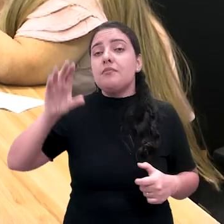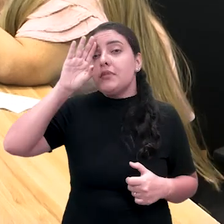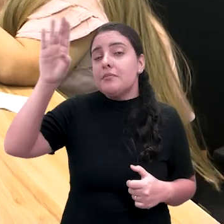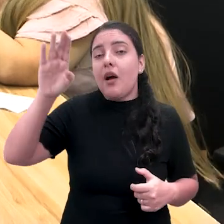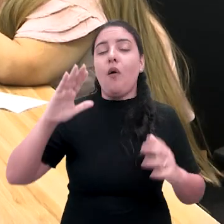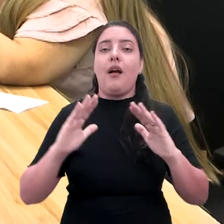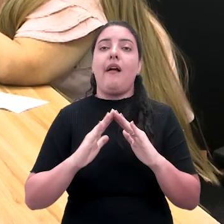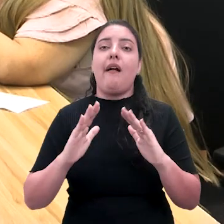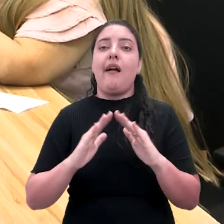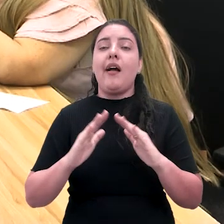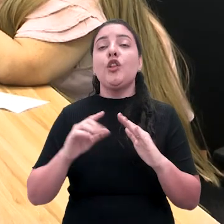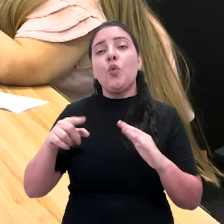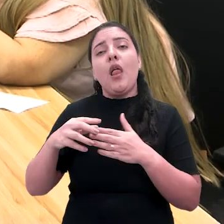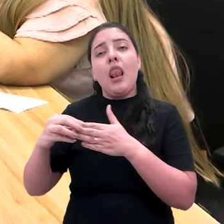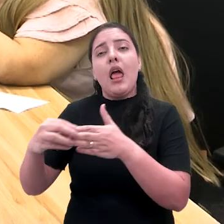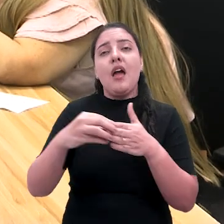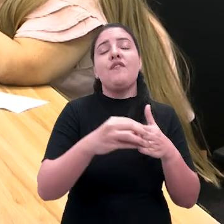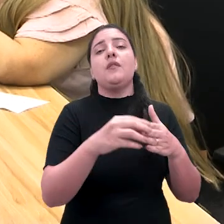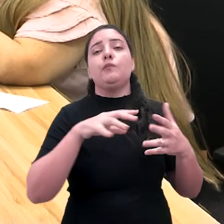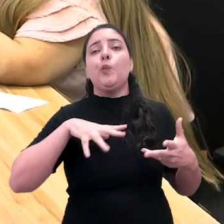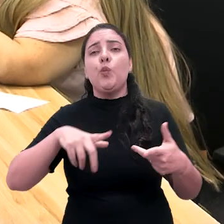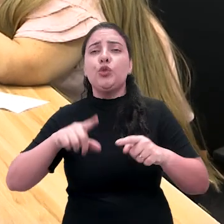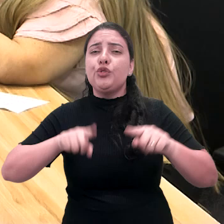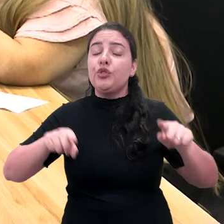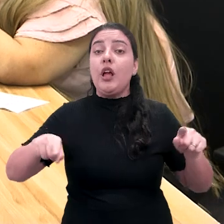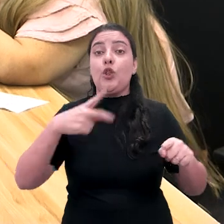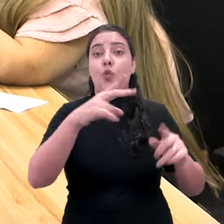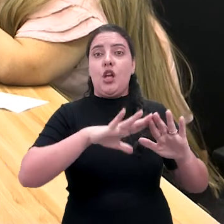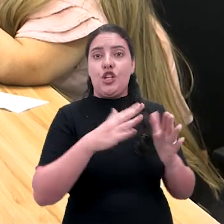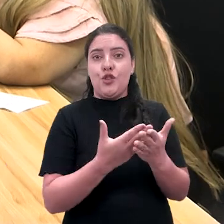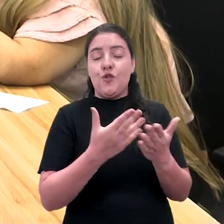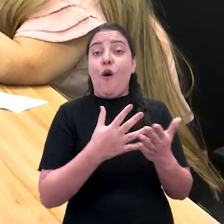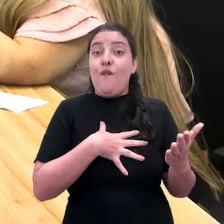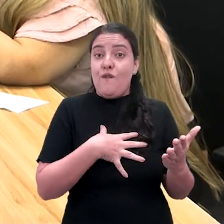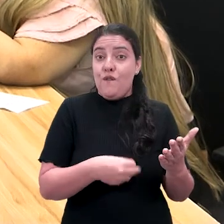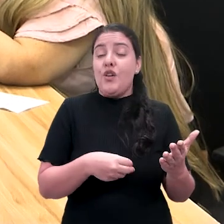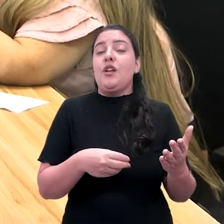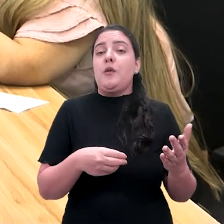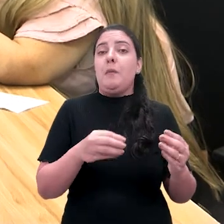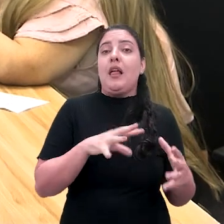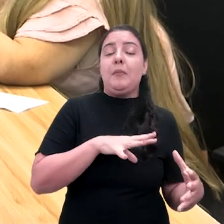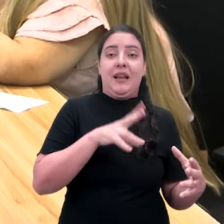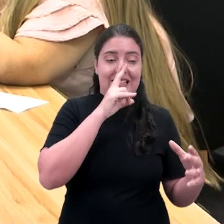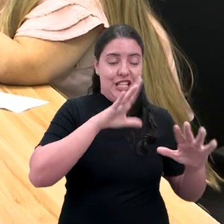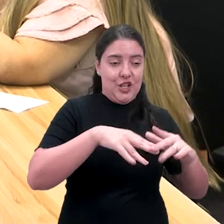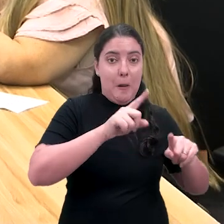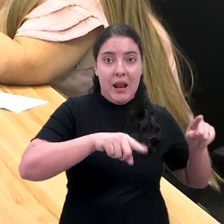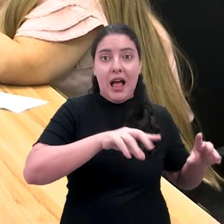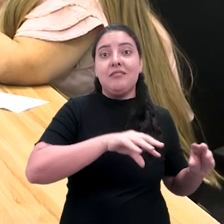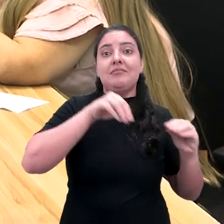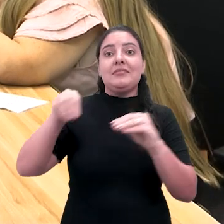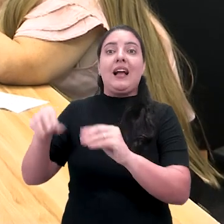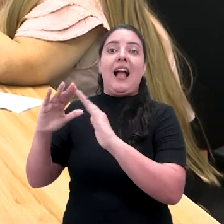ver o mundo mais diverso. Agora, na tua escola, é ao contrário. O filho que leva o mundo diverso da escola para os